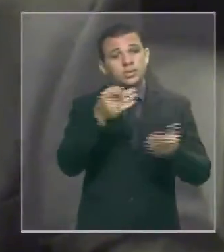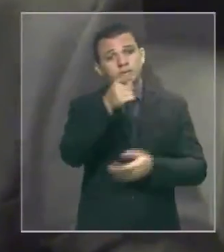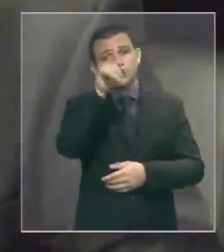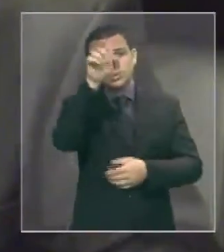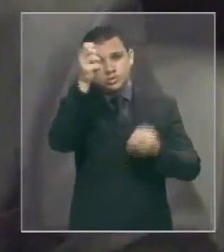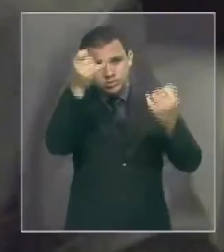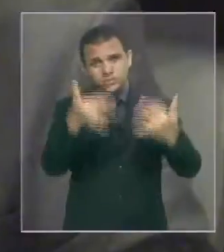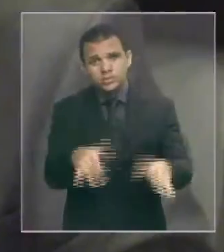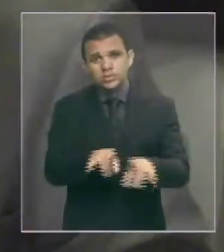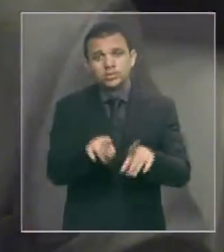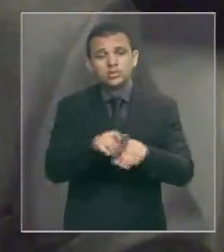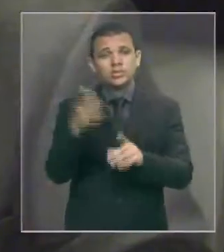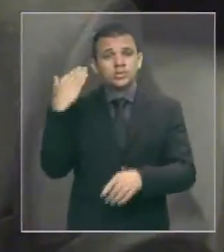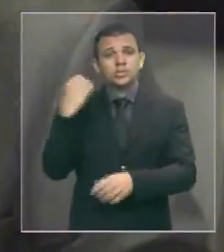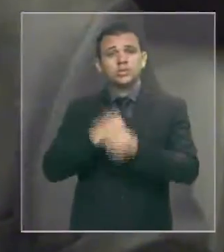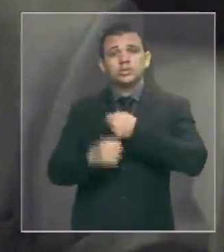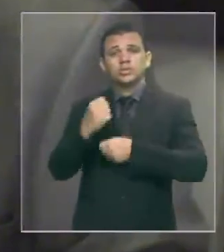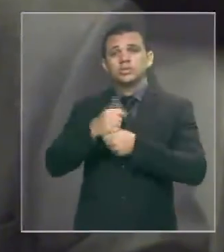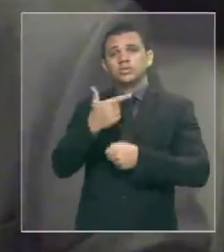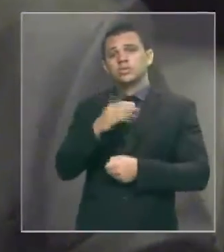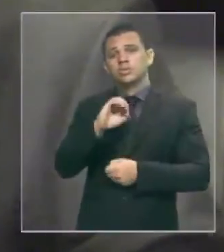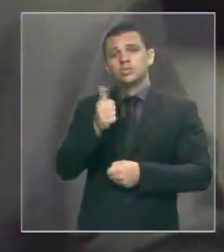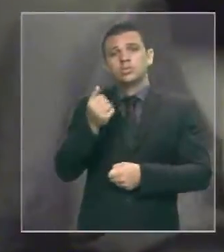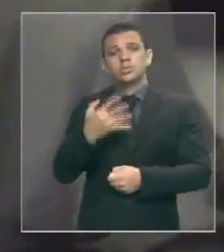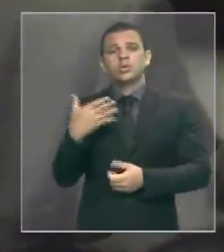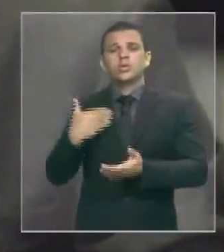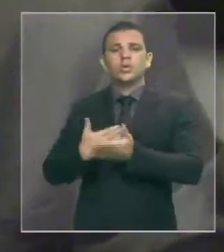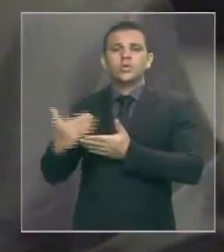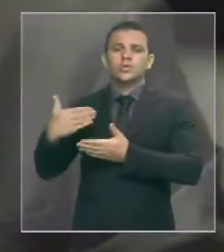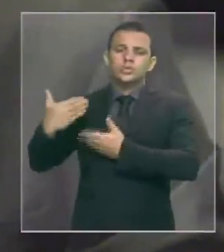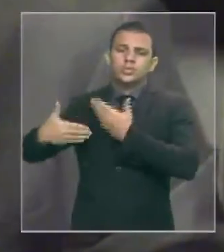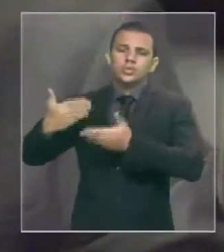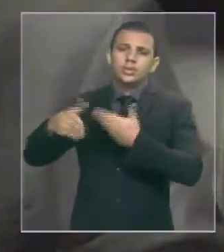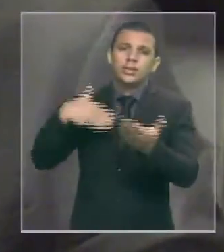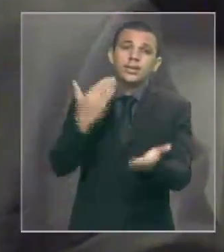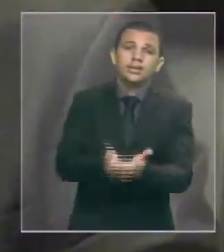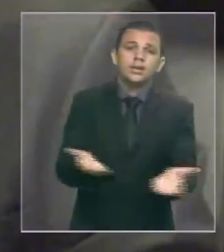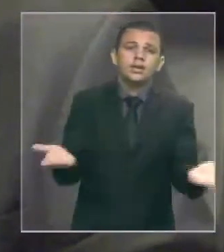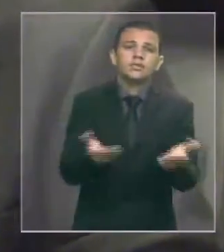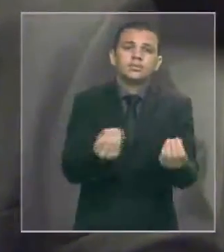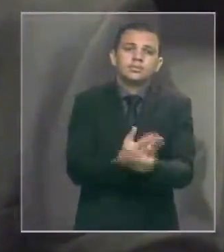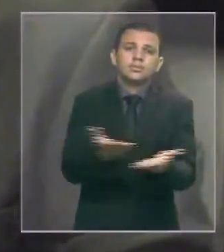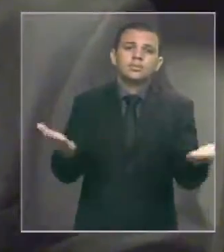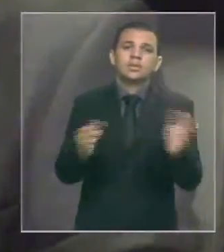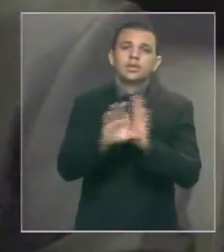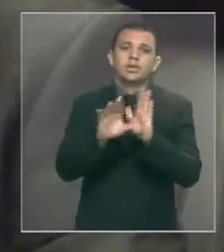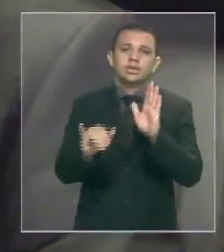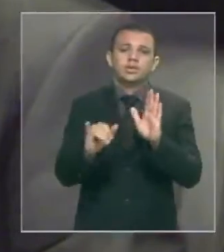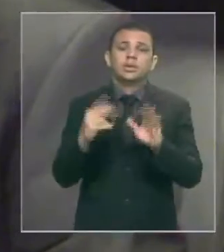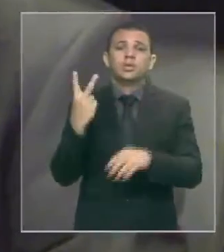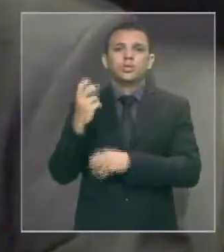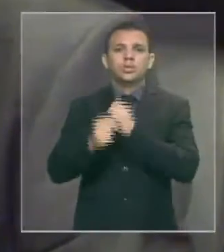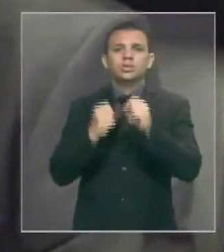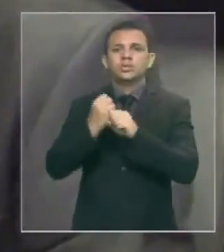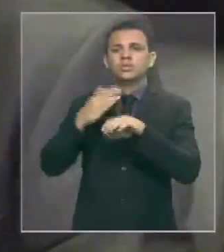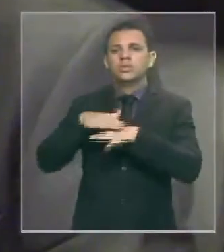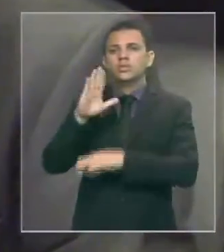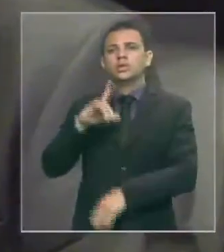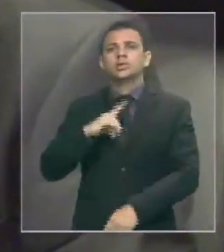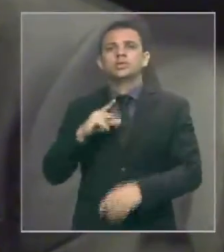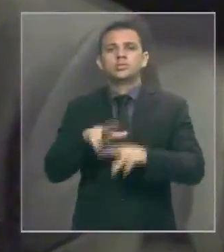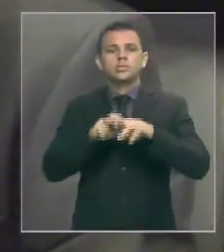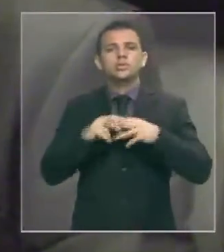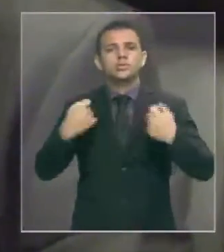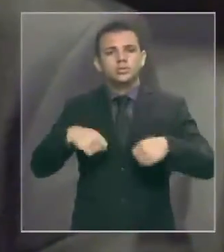desde 2014 que começou esse processo, ou seja, já vai aí quase 2 anos de processo, porque é um processo que demanda tempo, um processo que demanda